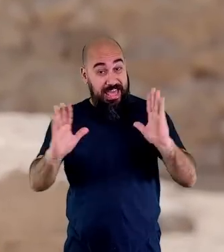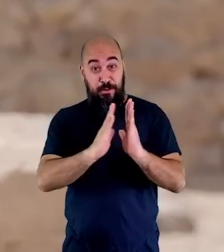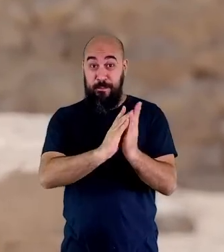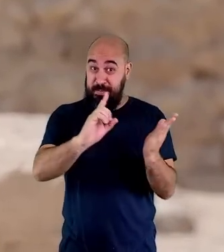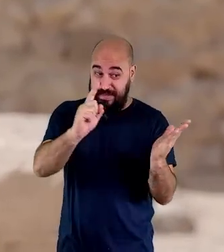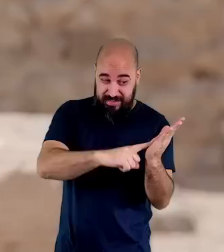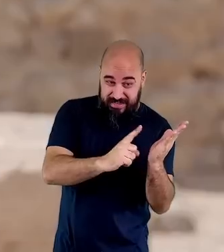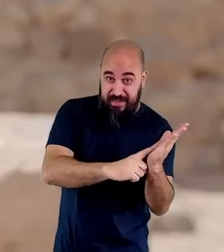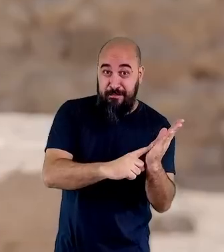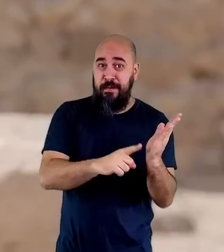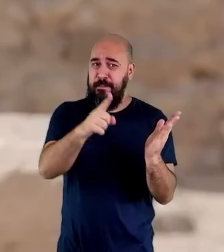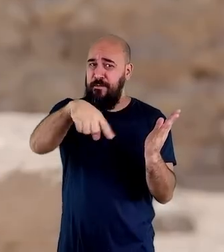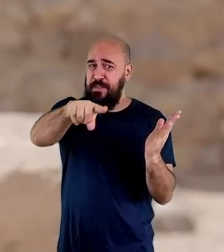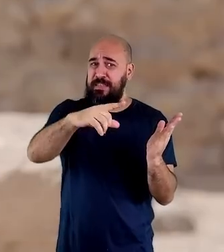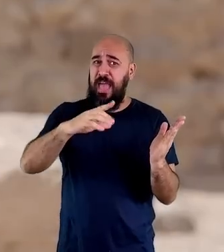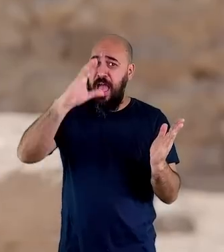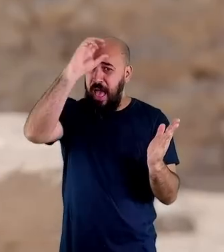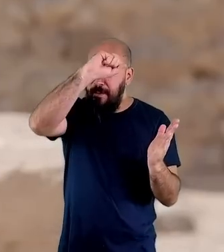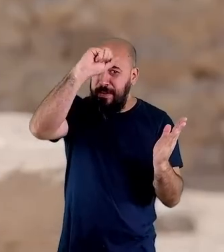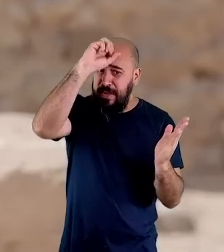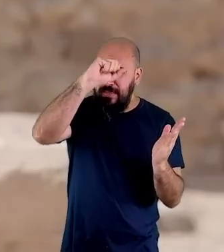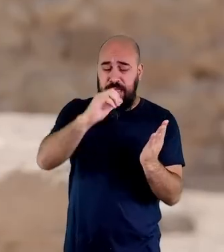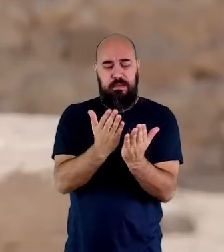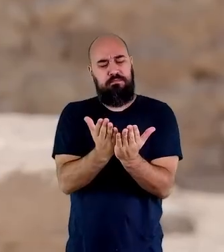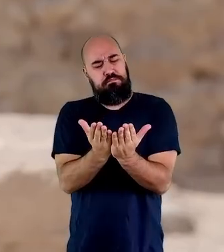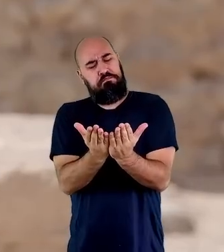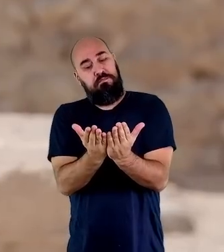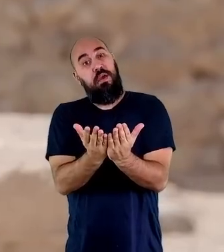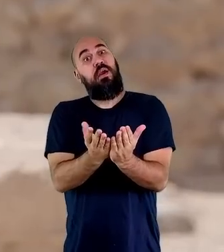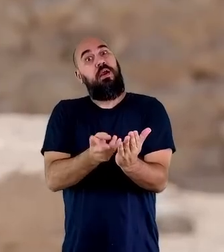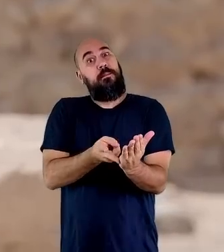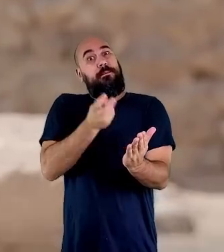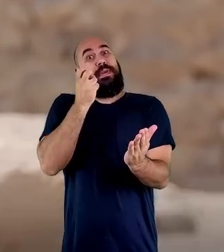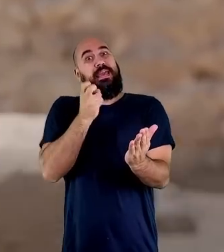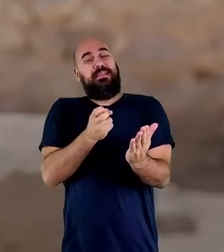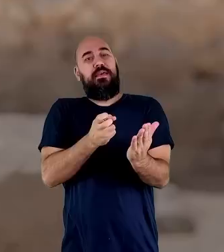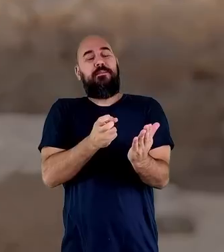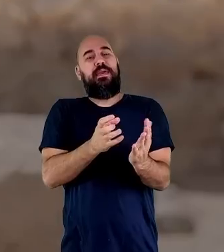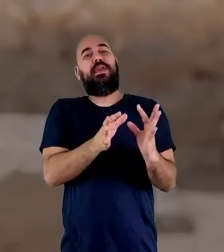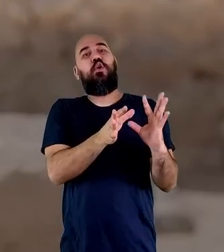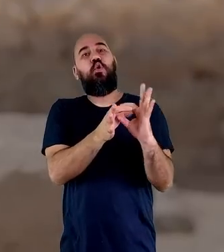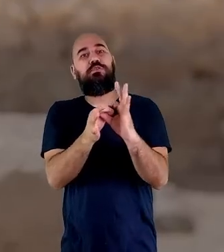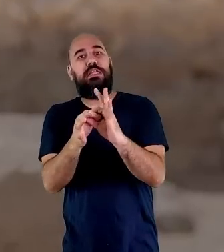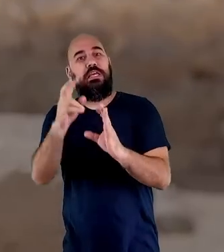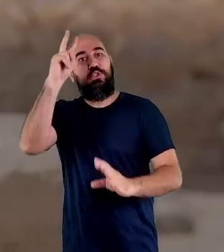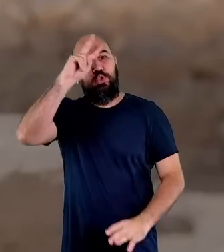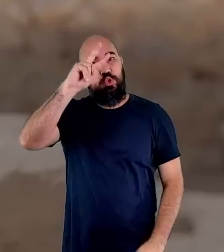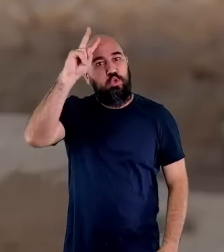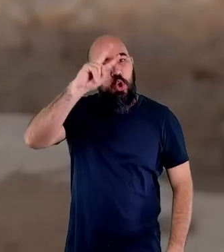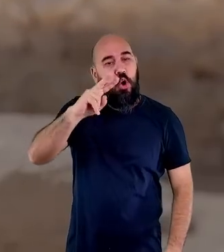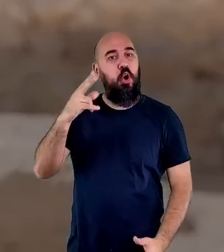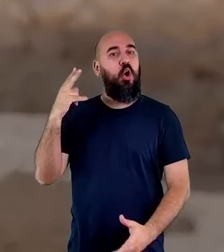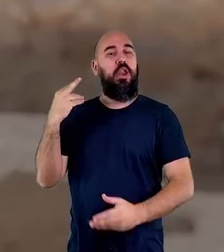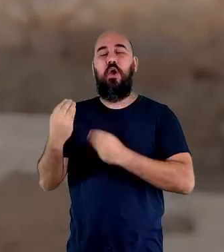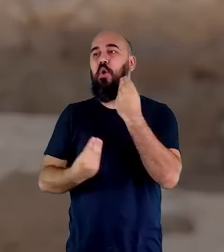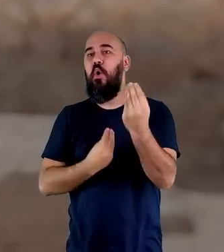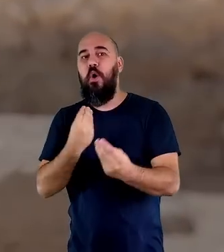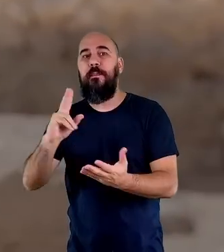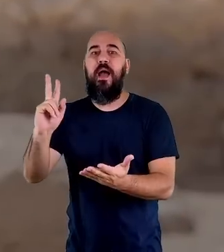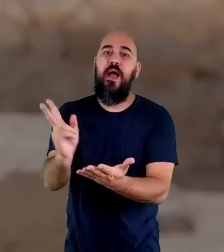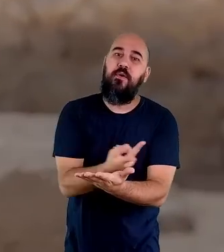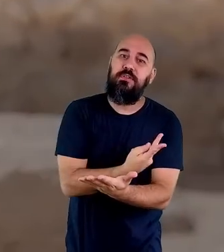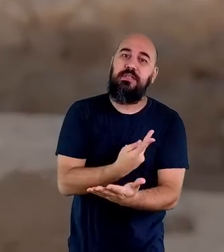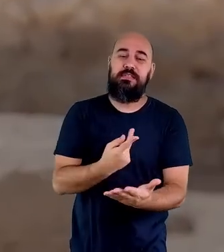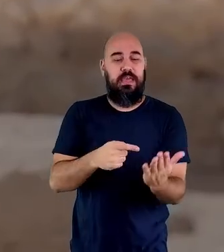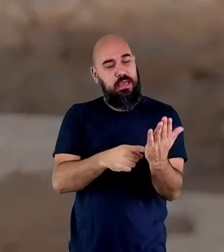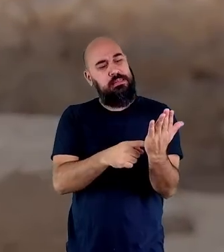que você possa, ao estudar a Palavra de Deus, perceber o contexto histórico por detrás de cada evento e as lições que podemos